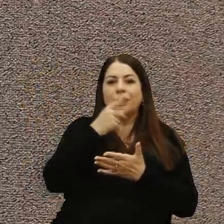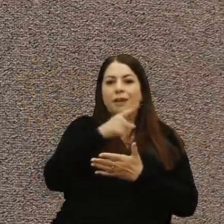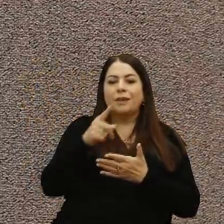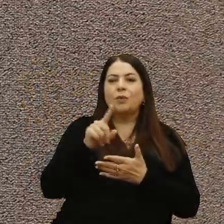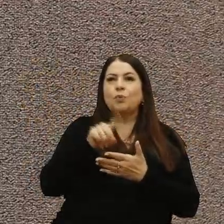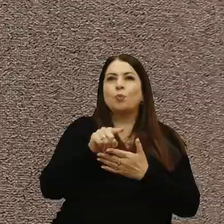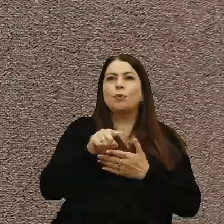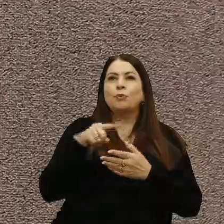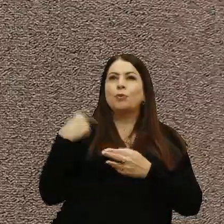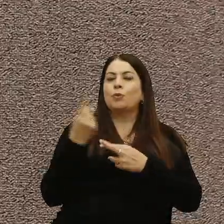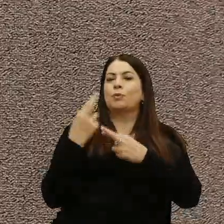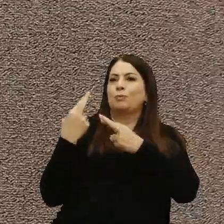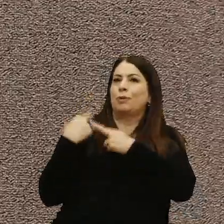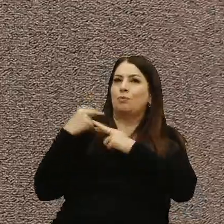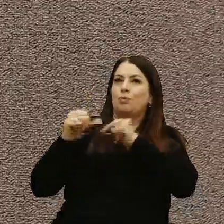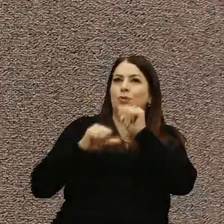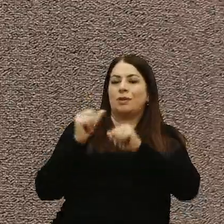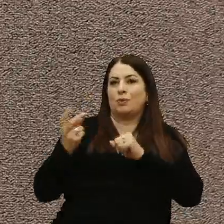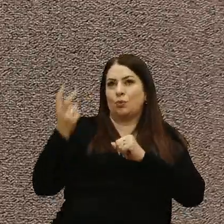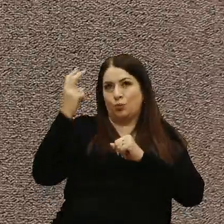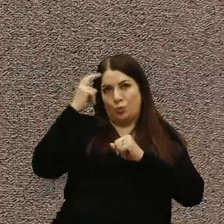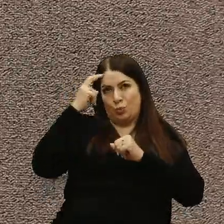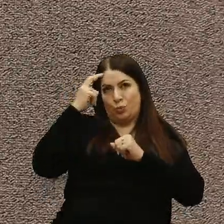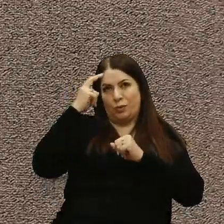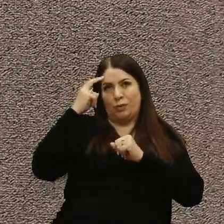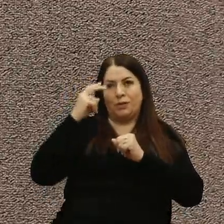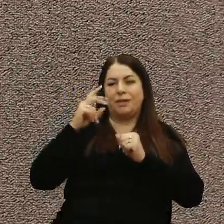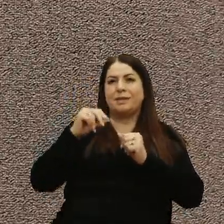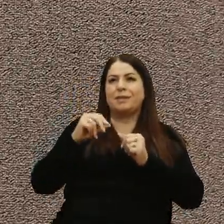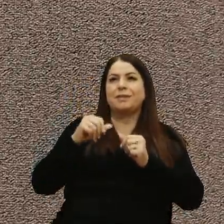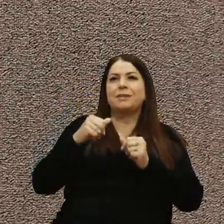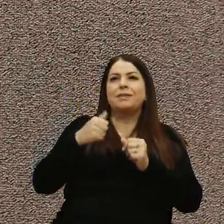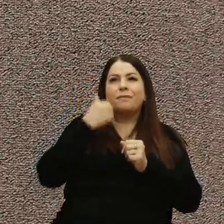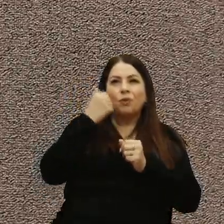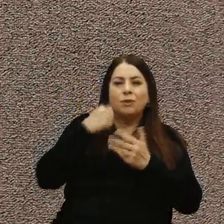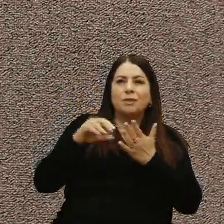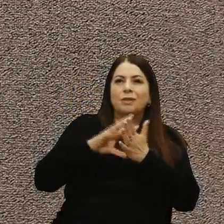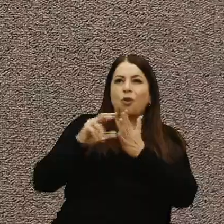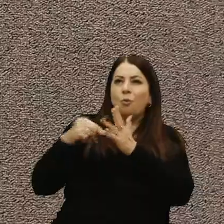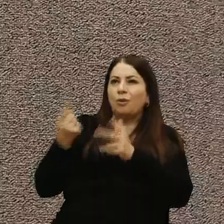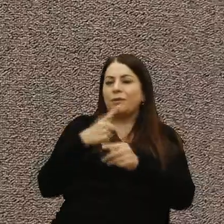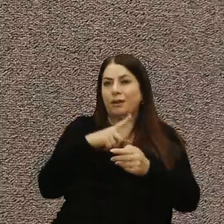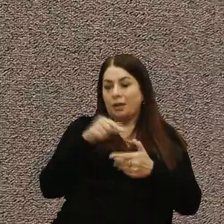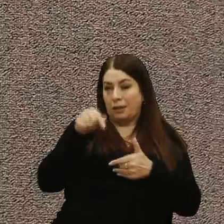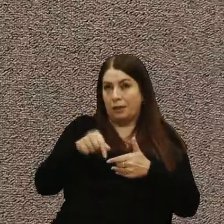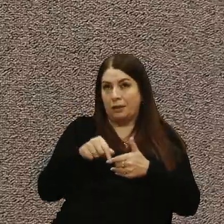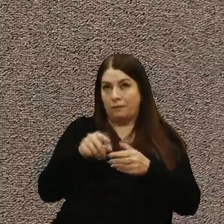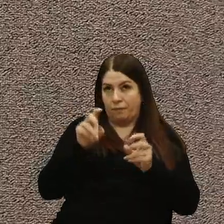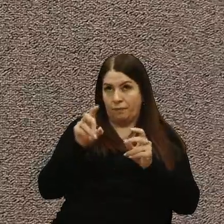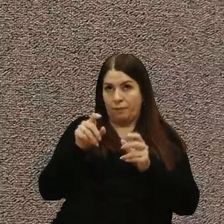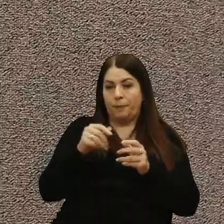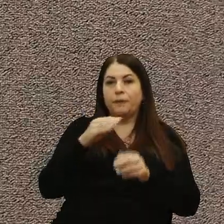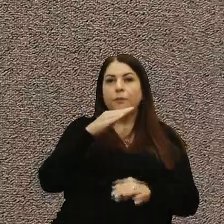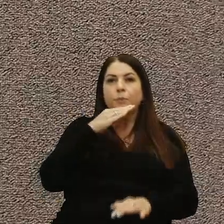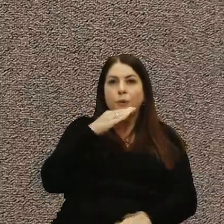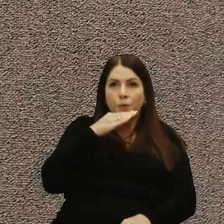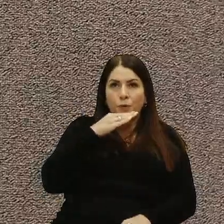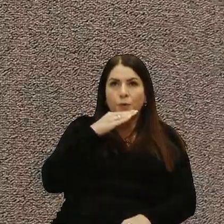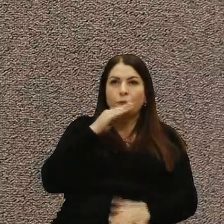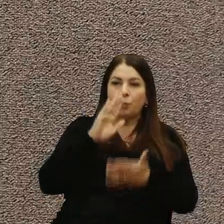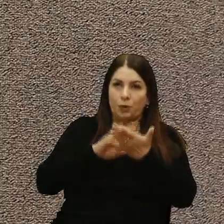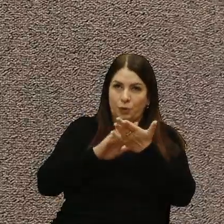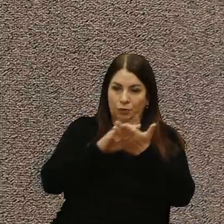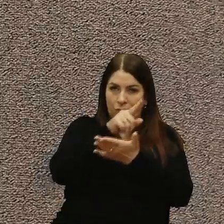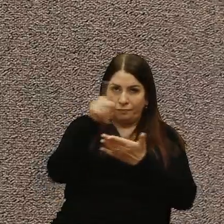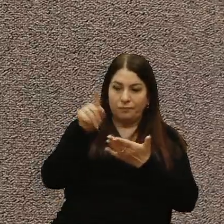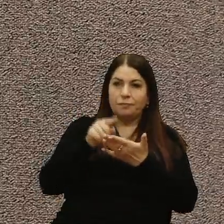quanto cabe a gente mudar essa cultura dessa bandidolatria que tem. E aqui, vereador Bortola, aqui vai um elogio para